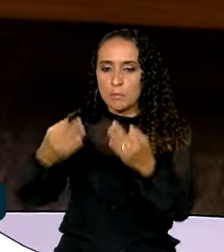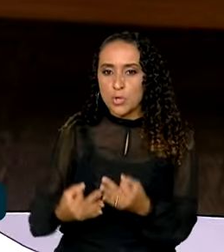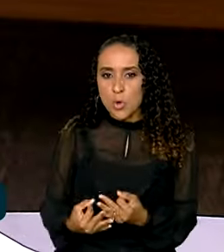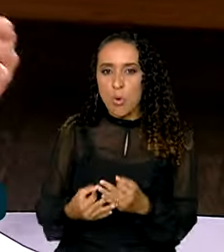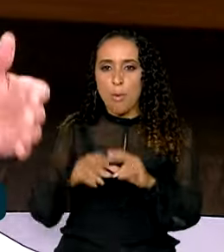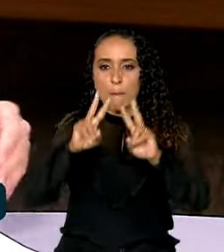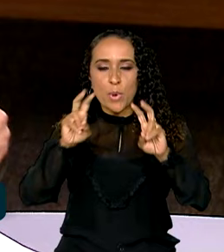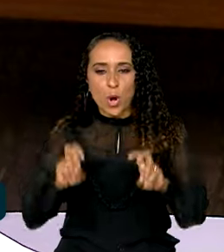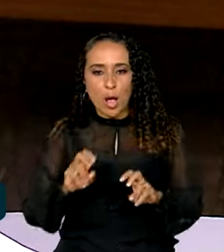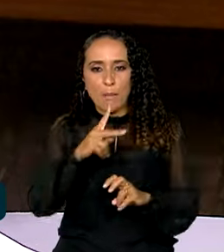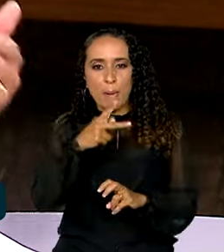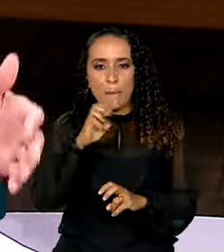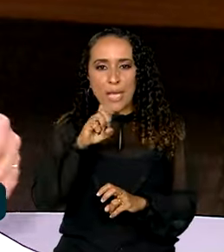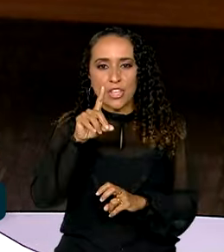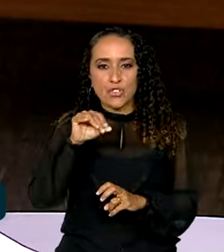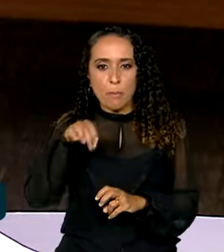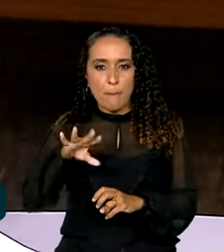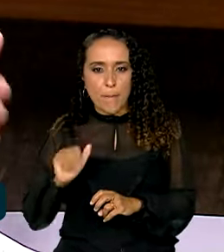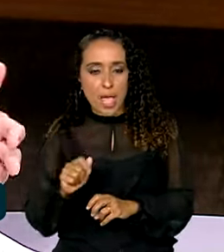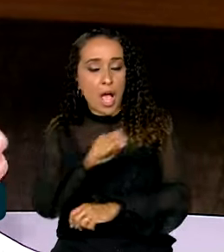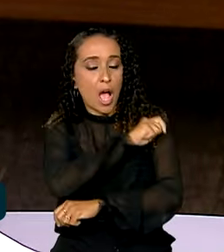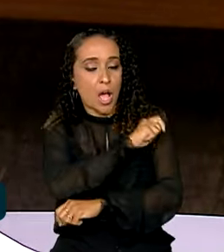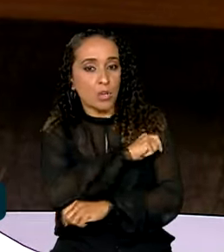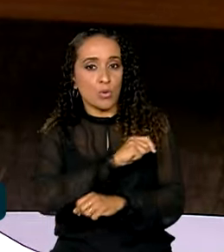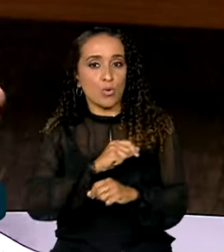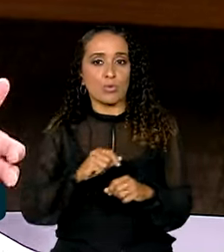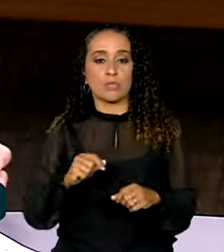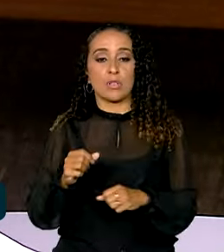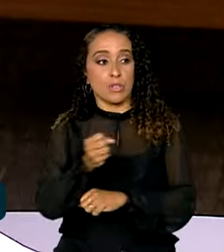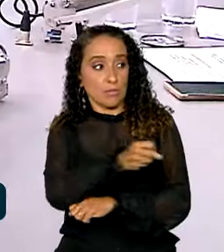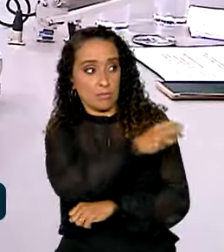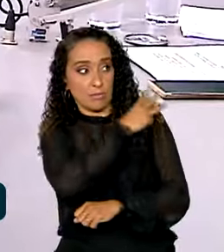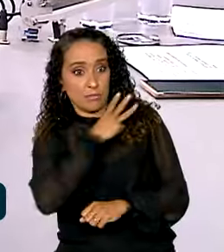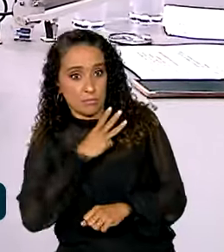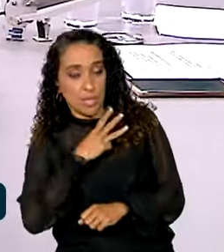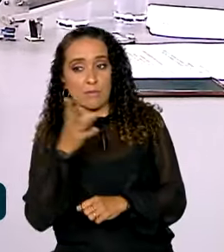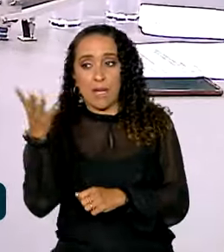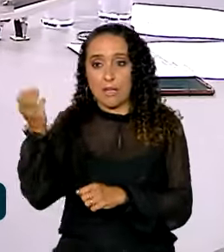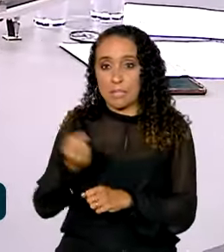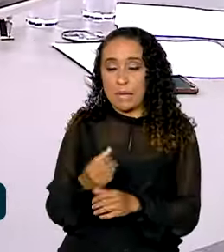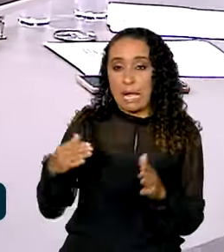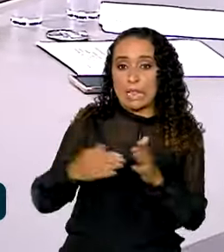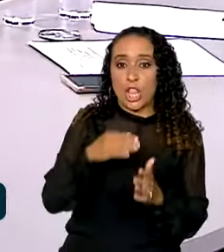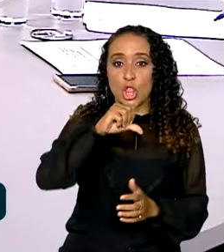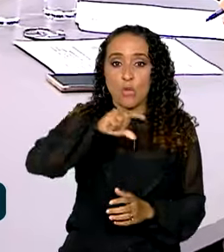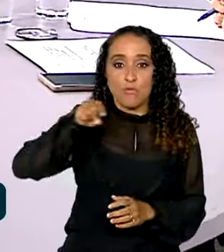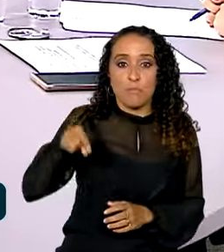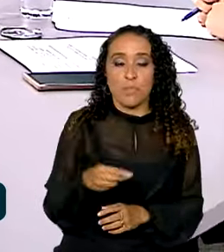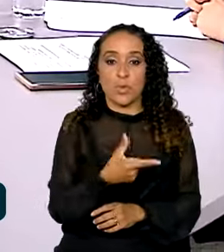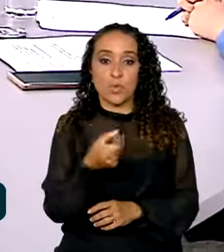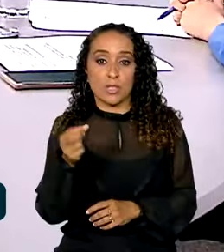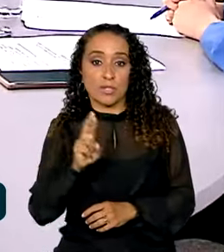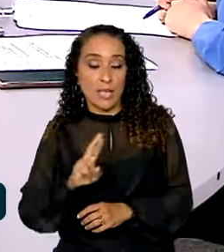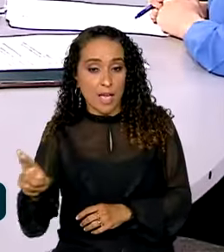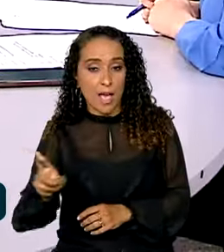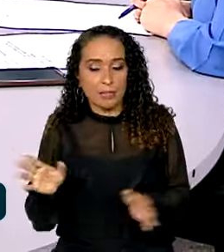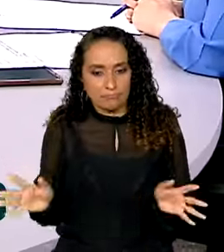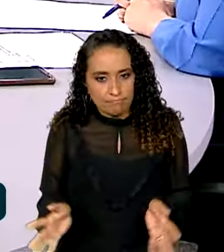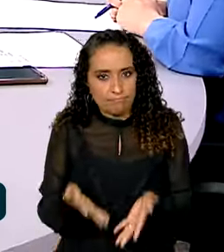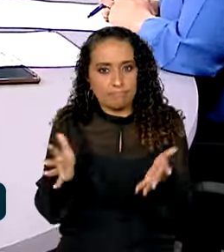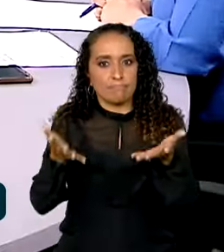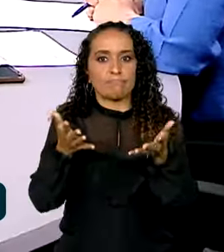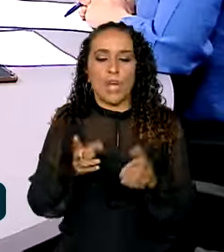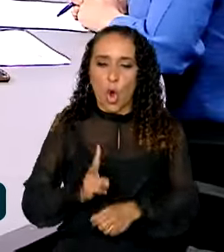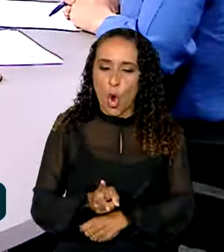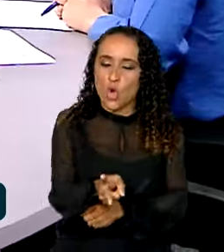de Meia, onde alunos do ensino médio vão poder receber até R$ 9.200 de incentivo